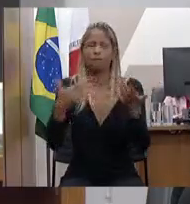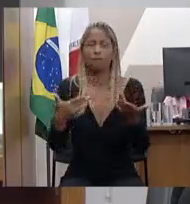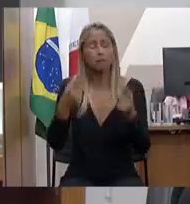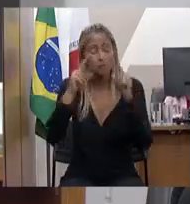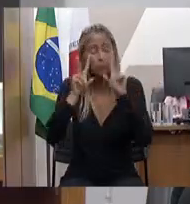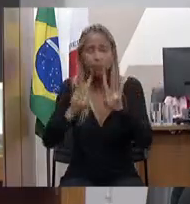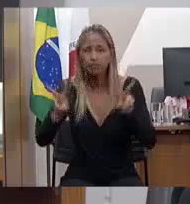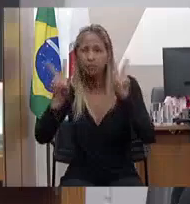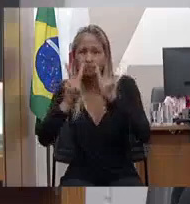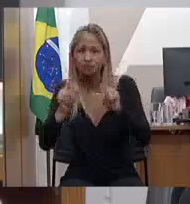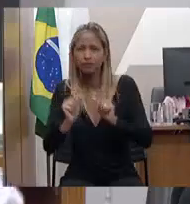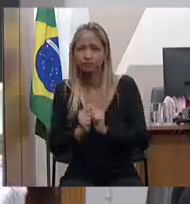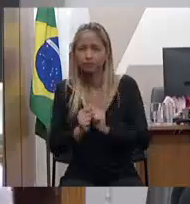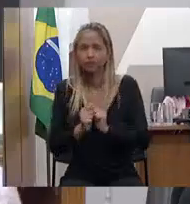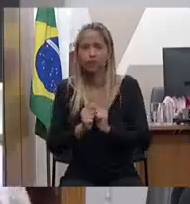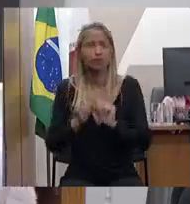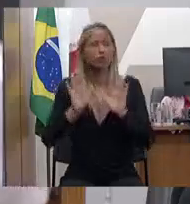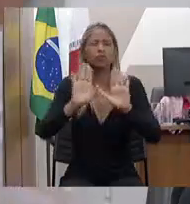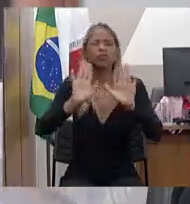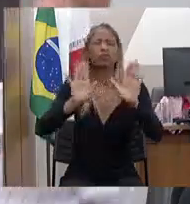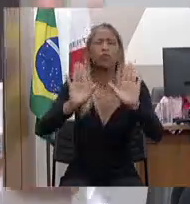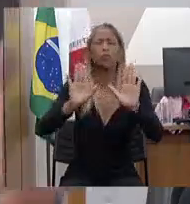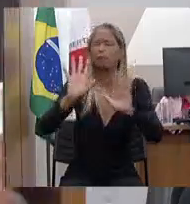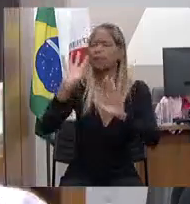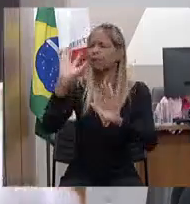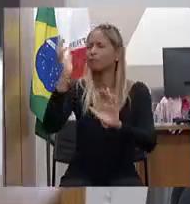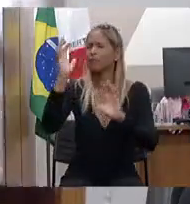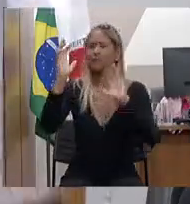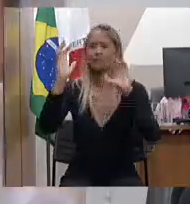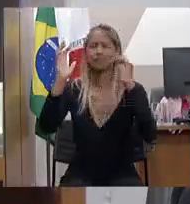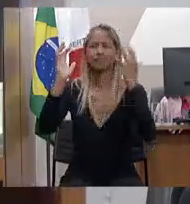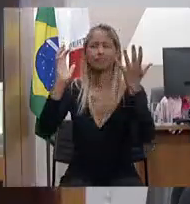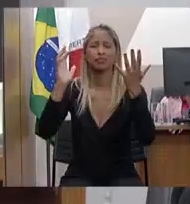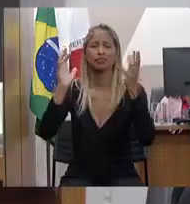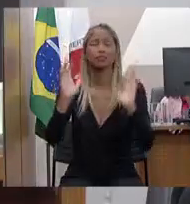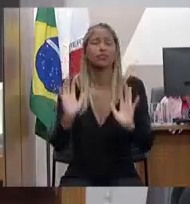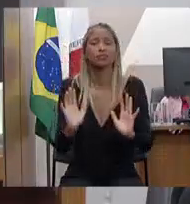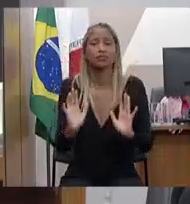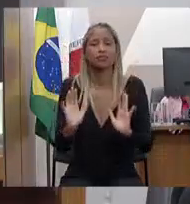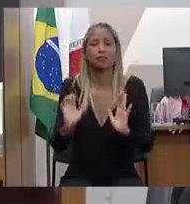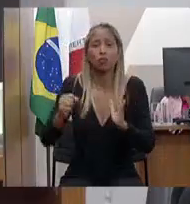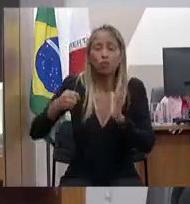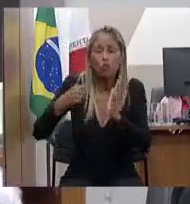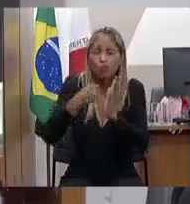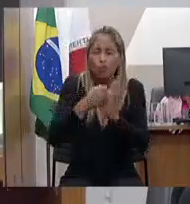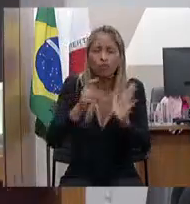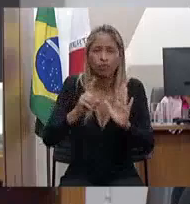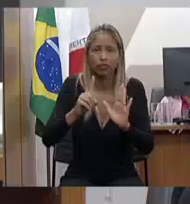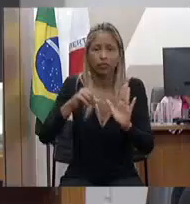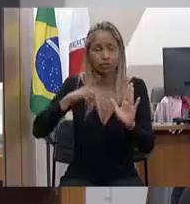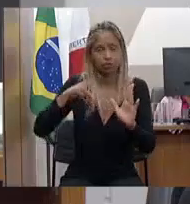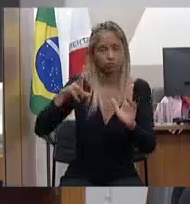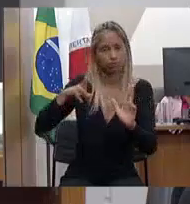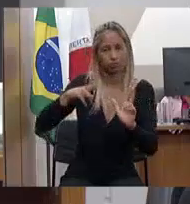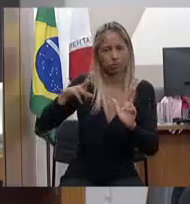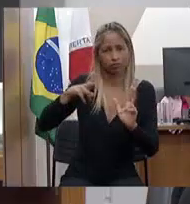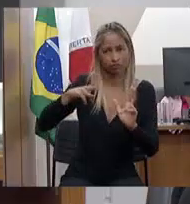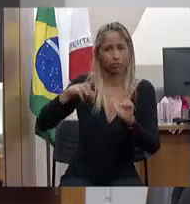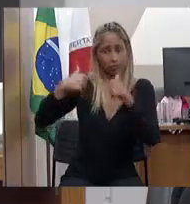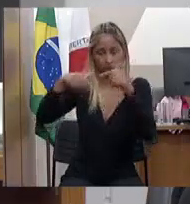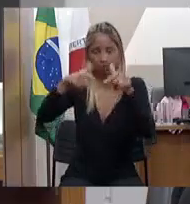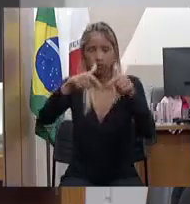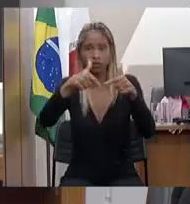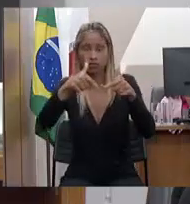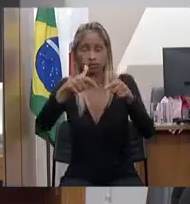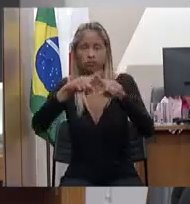de olhar Isso não é um acidente ambiental não é não é um acidente ambiental tem uma particularidade do ambiente do trabalho